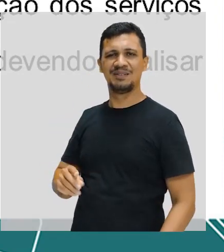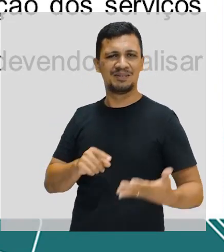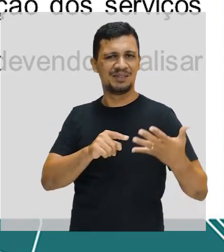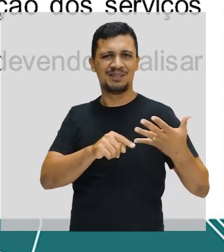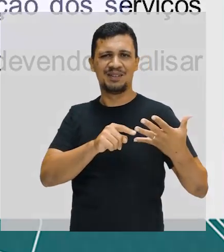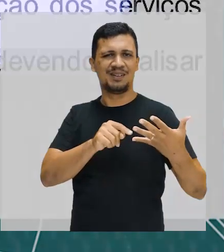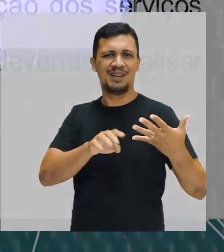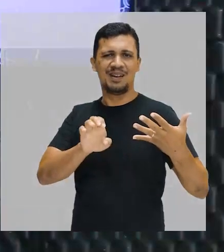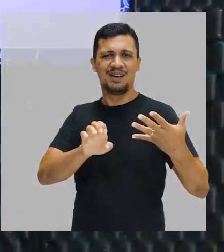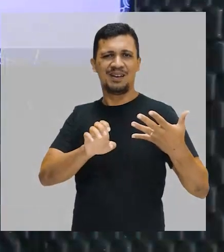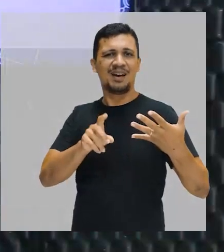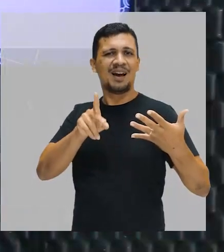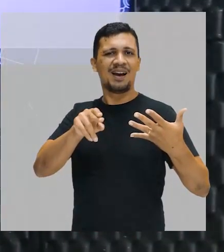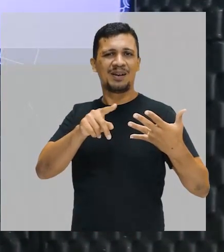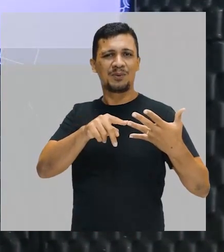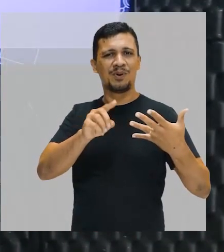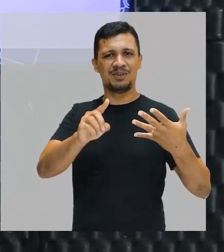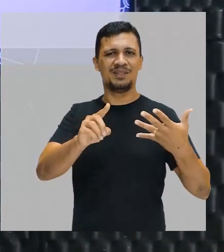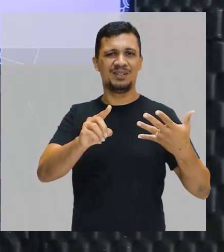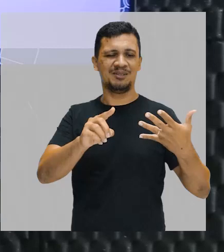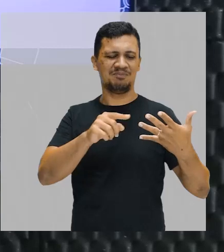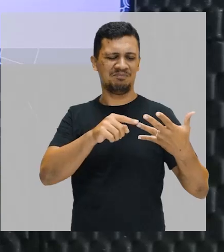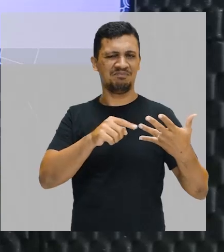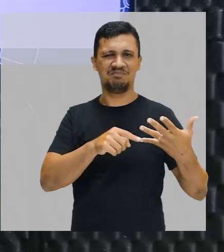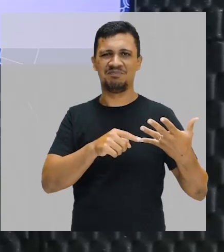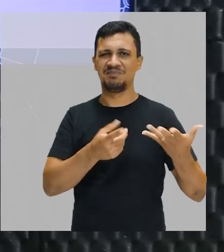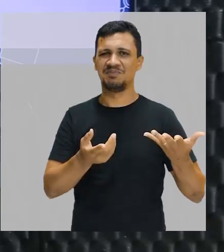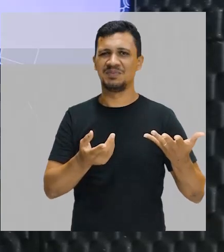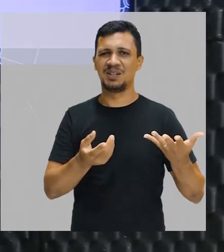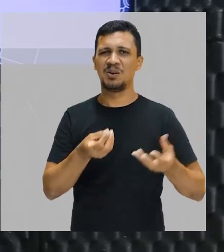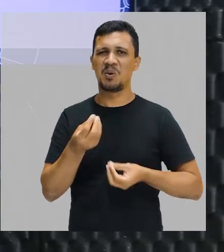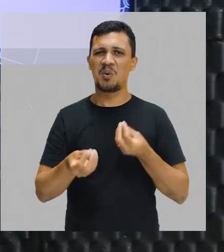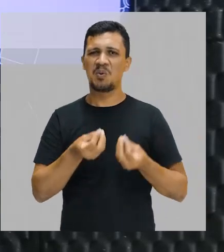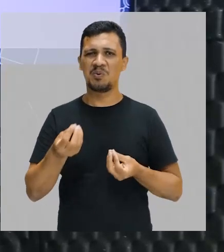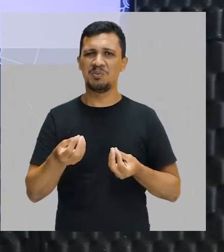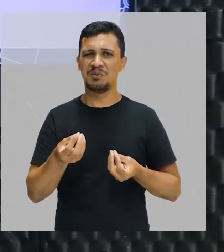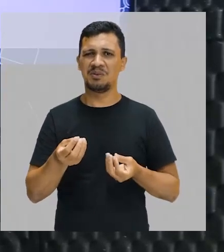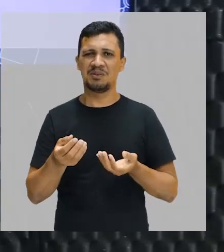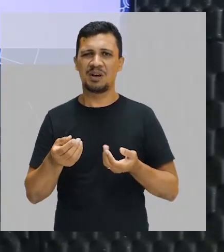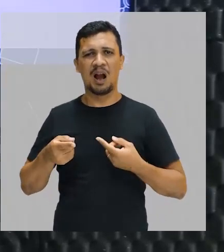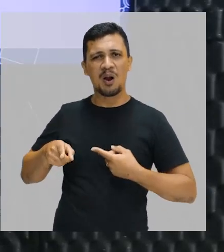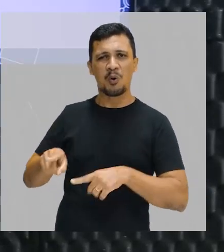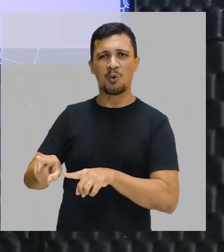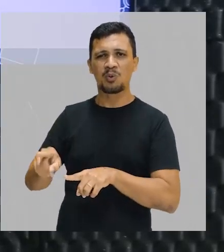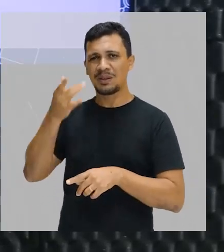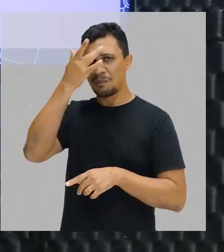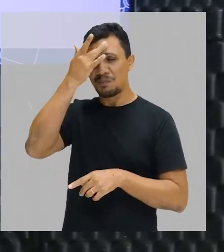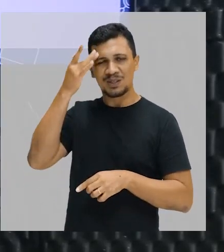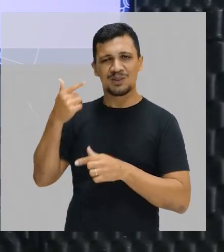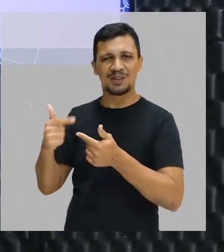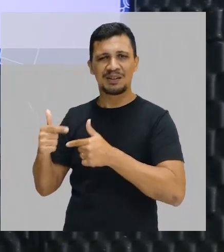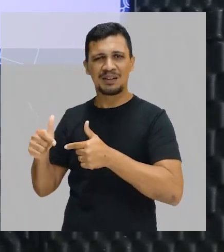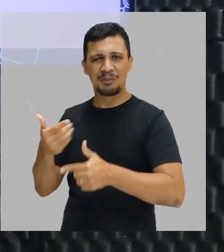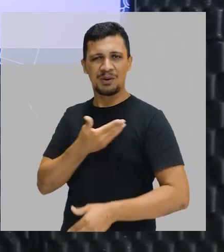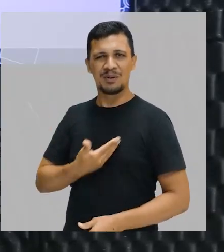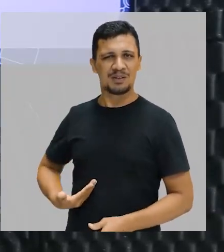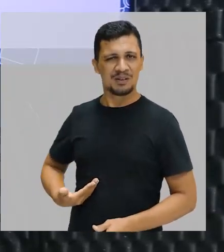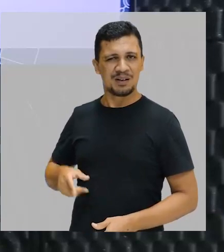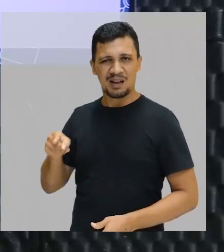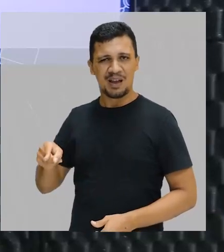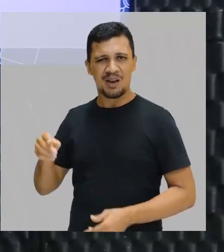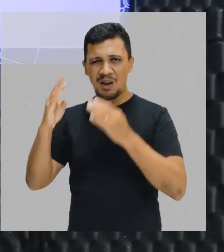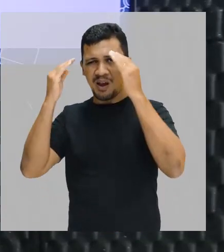D, né? O pessoal tá alguma coisa contra aí esse trabalho no setor público, né? Quer dizer que a galera aí não precisa seguir nem regra, ele não vai